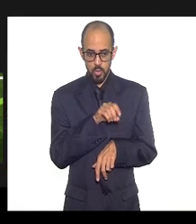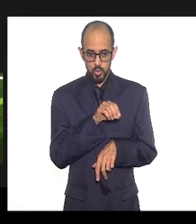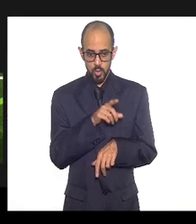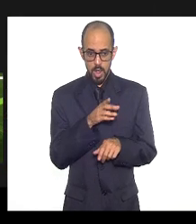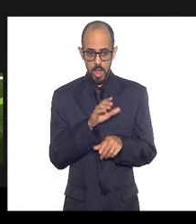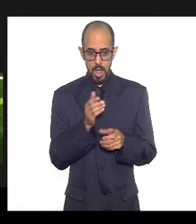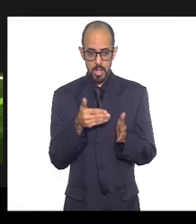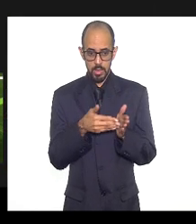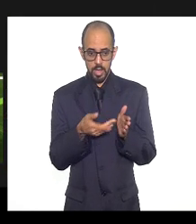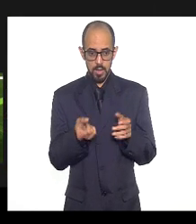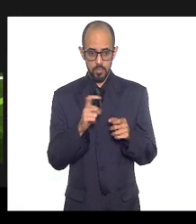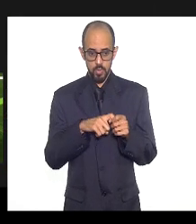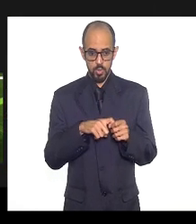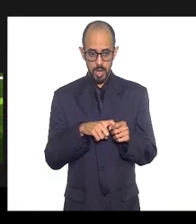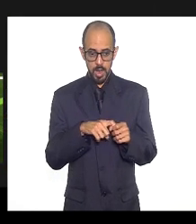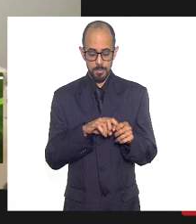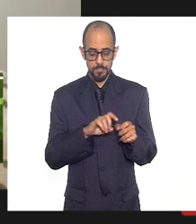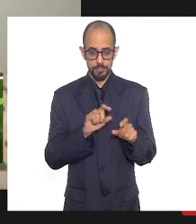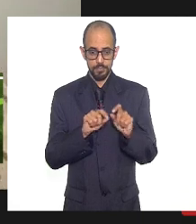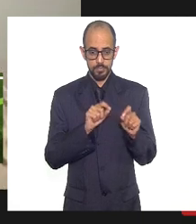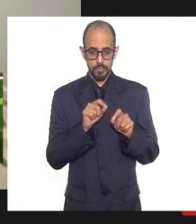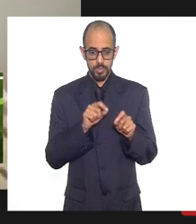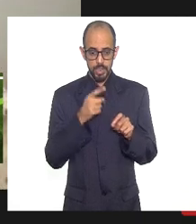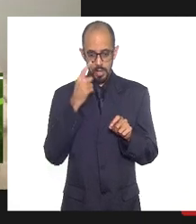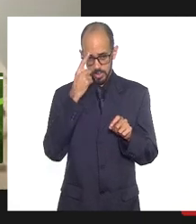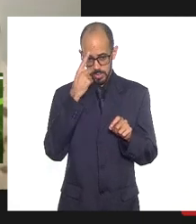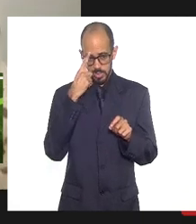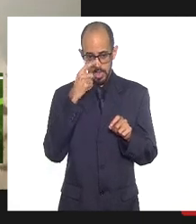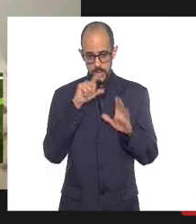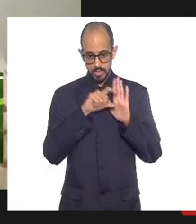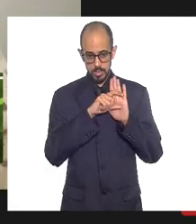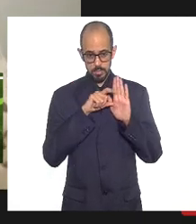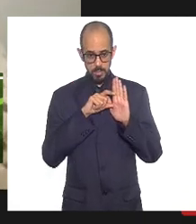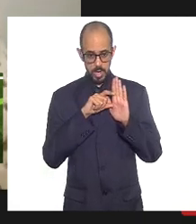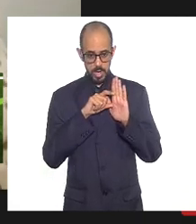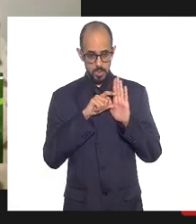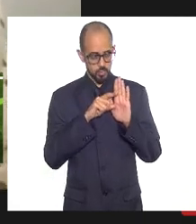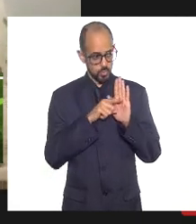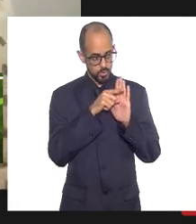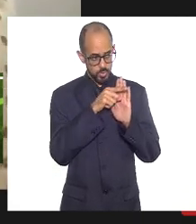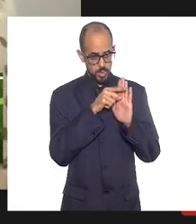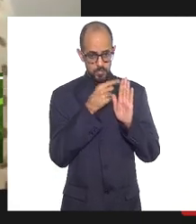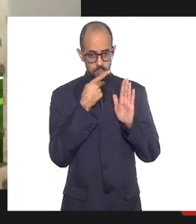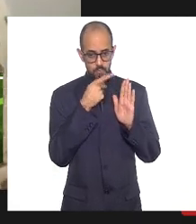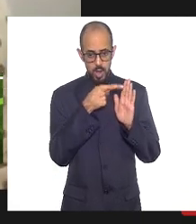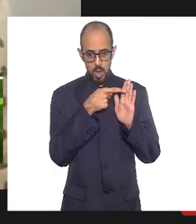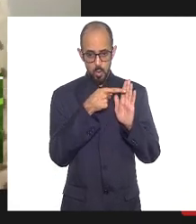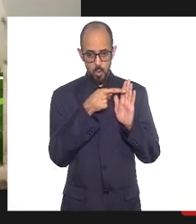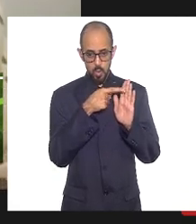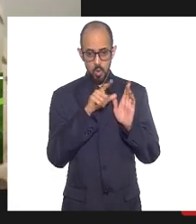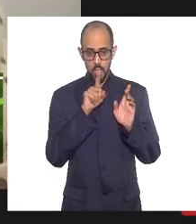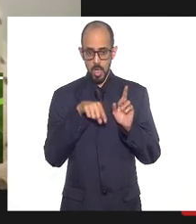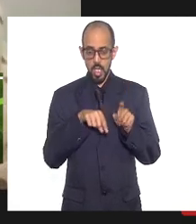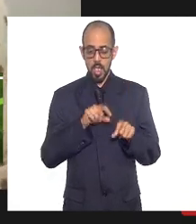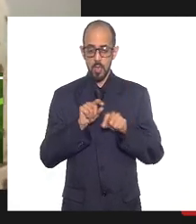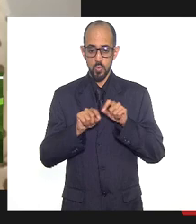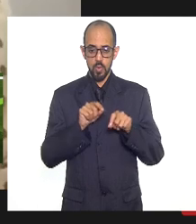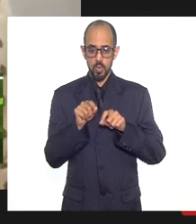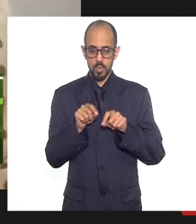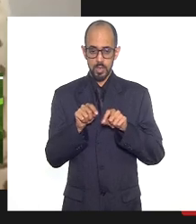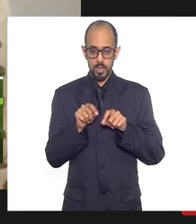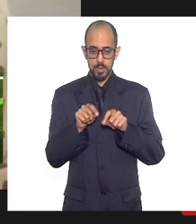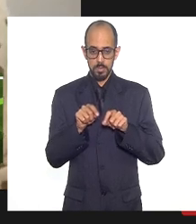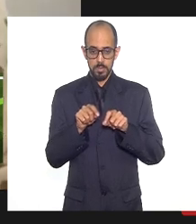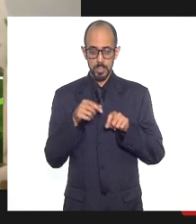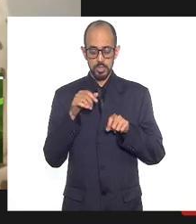a conexão dele, que a ideia desse parágrafo que o senhor Ronaldo citou é justamente para que a gente